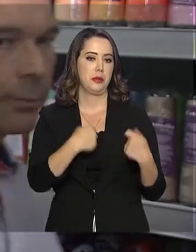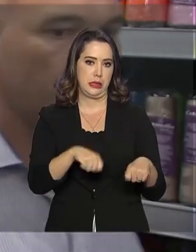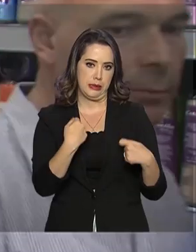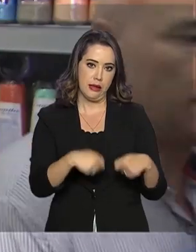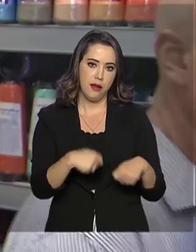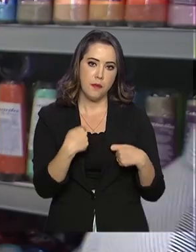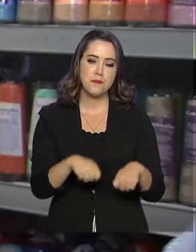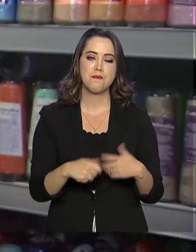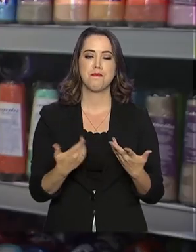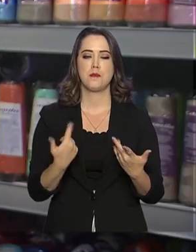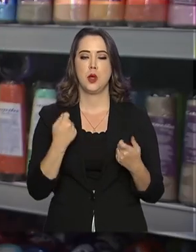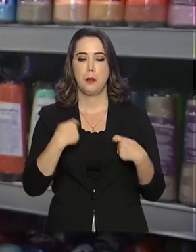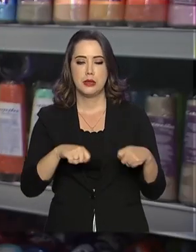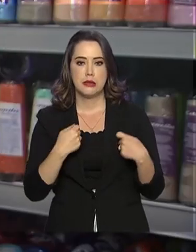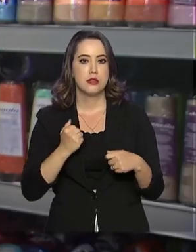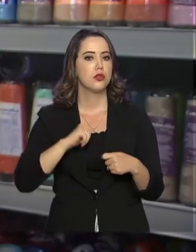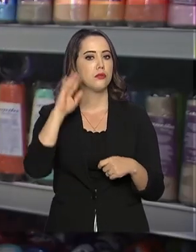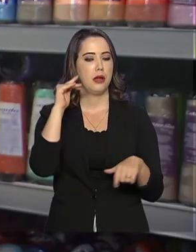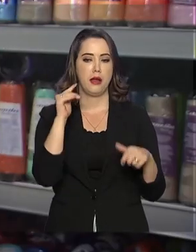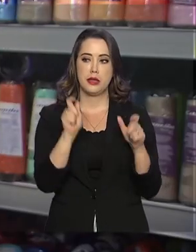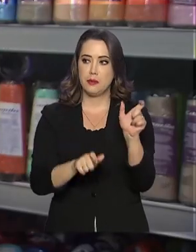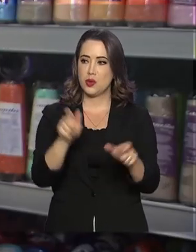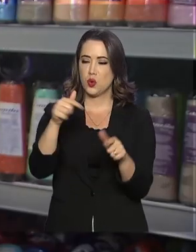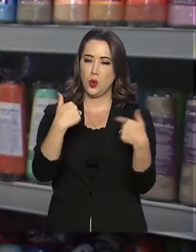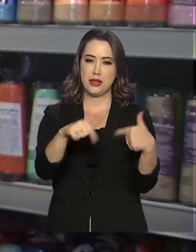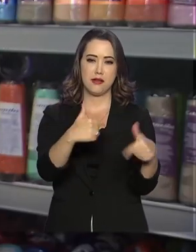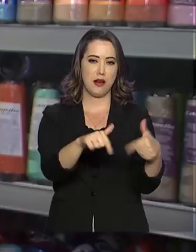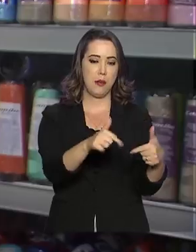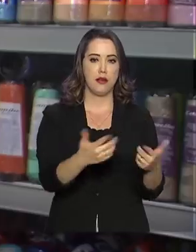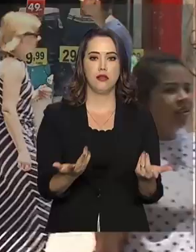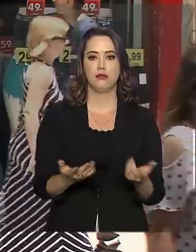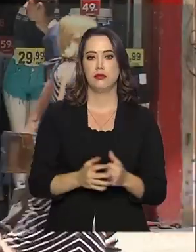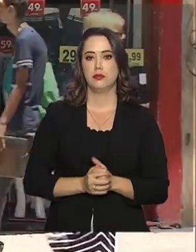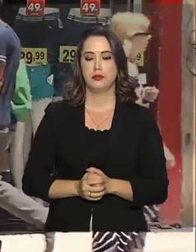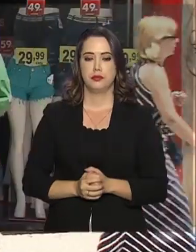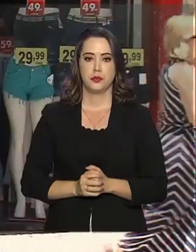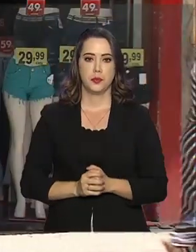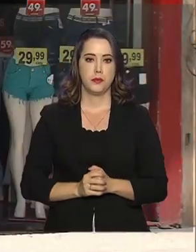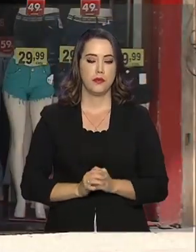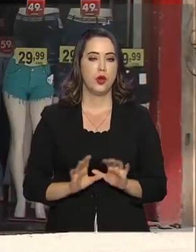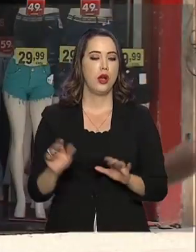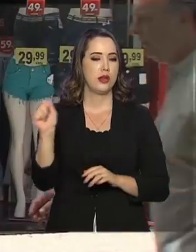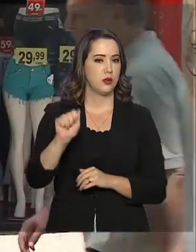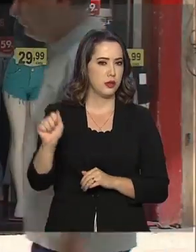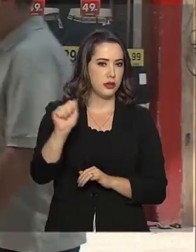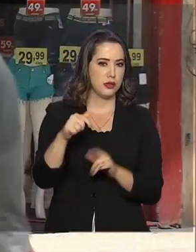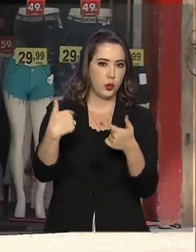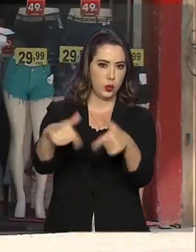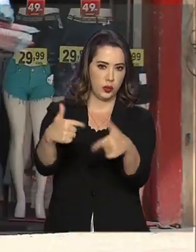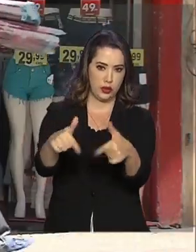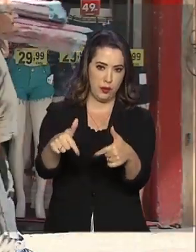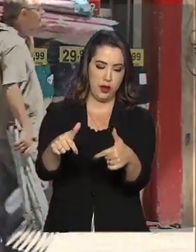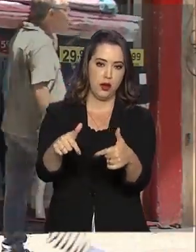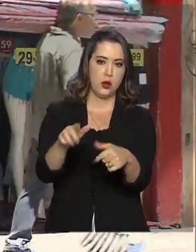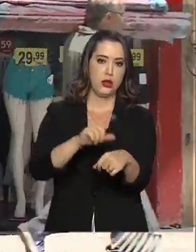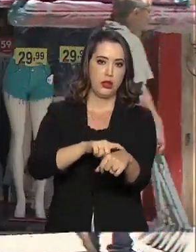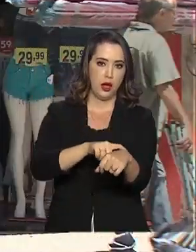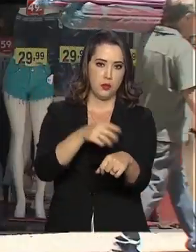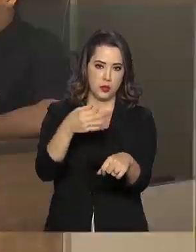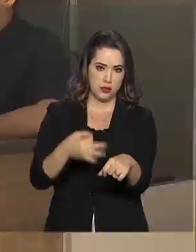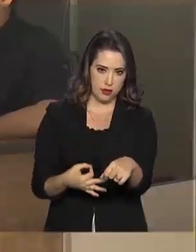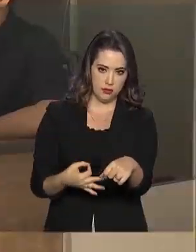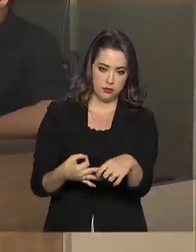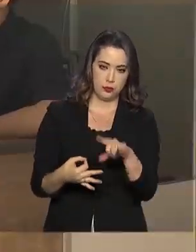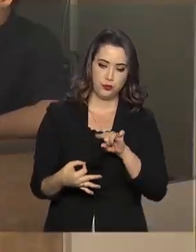então eu preciso de uma mão de obra mais significativa. A Associação Brasileira do Trabalho Temporário prevê um